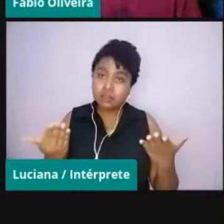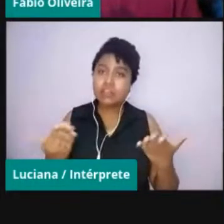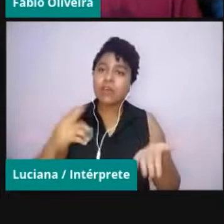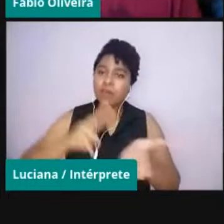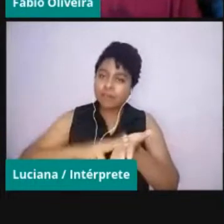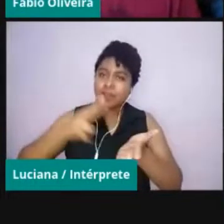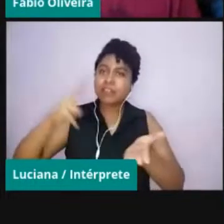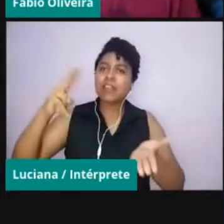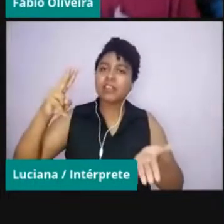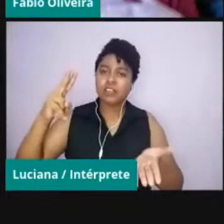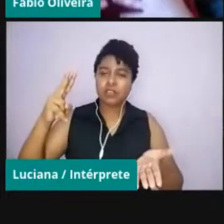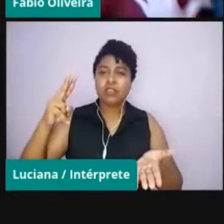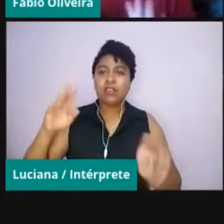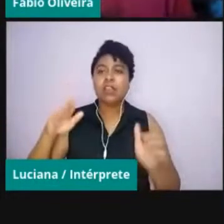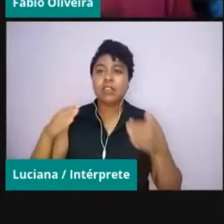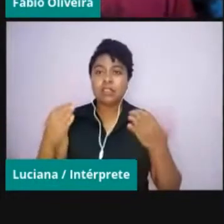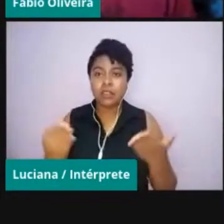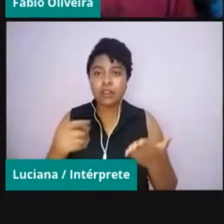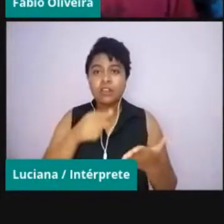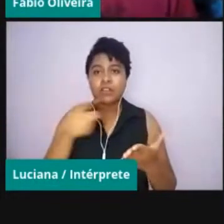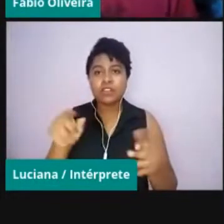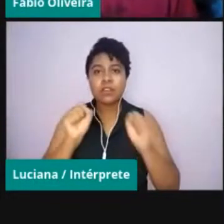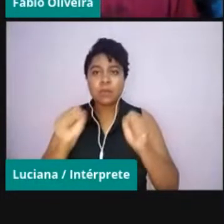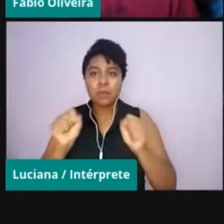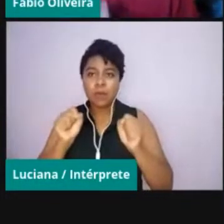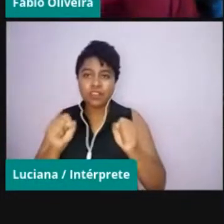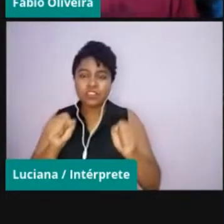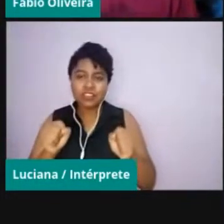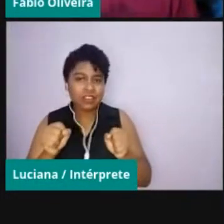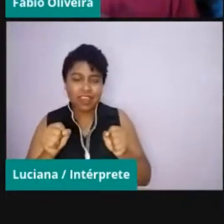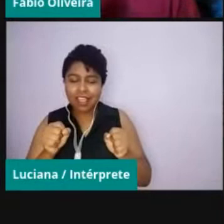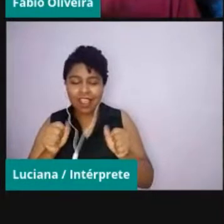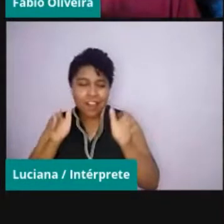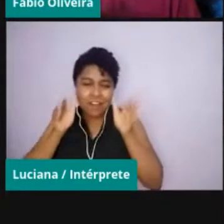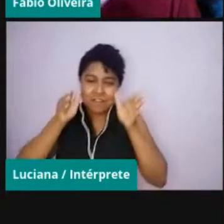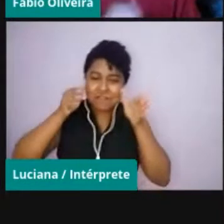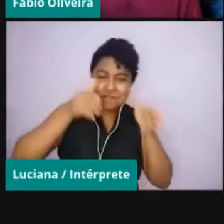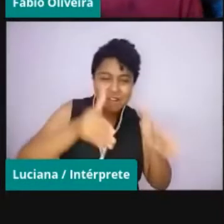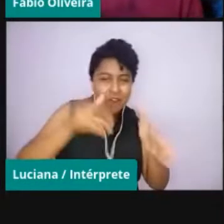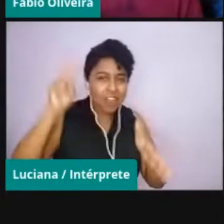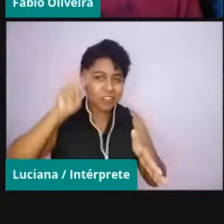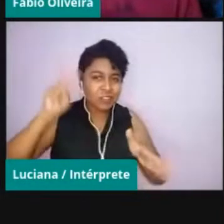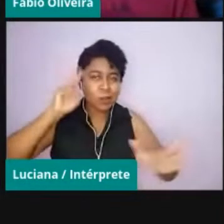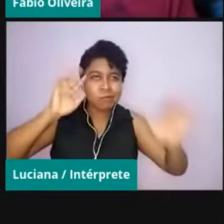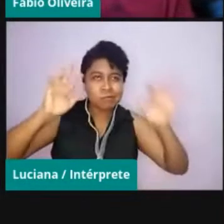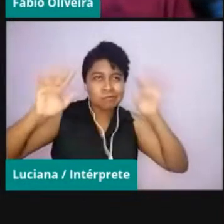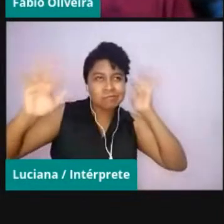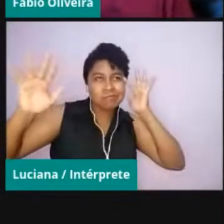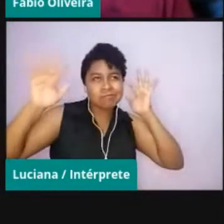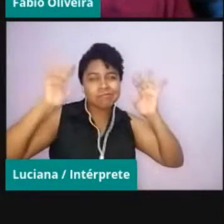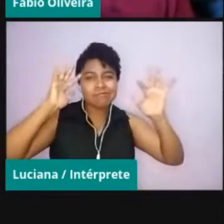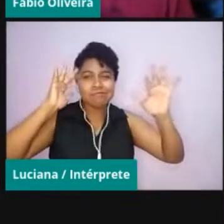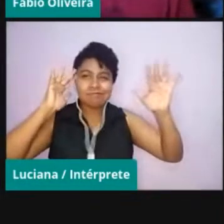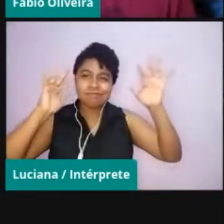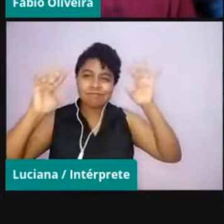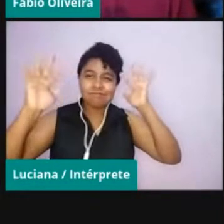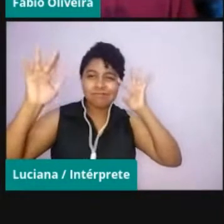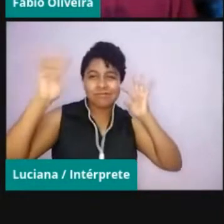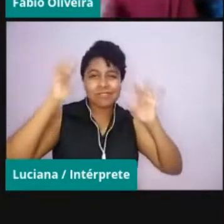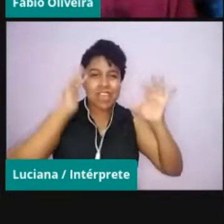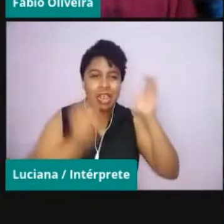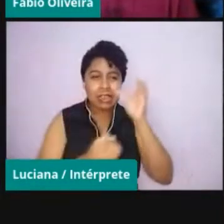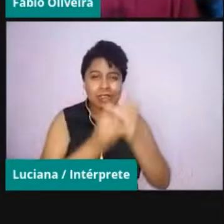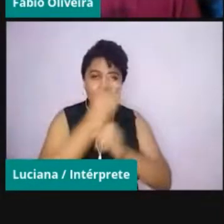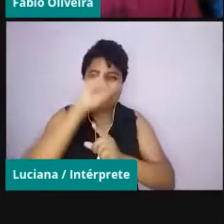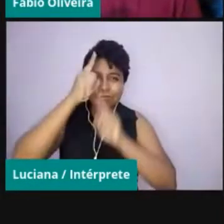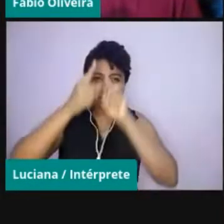de você poder estar imerso em uma história e construir essa história em conjunto. E, além